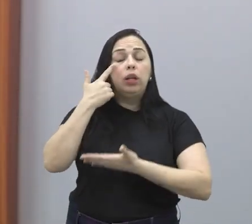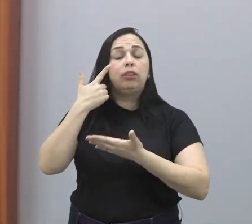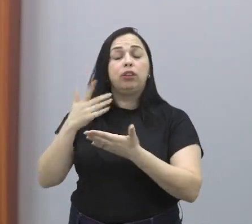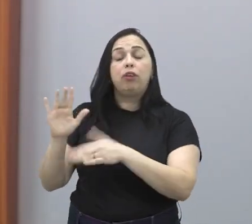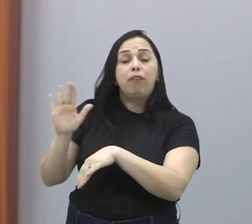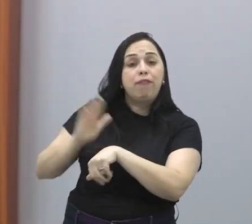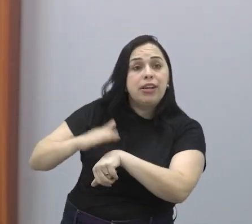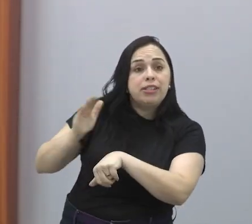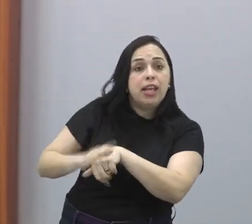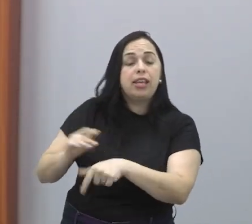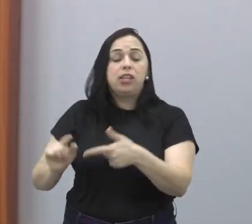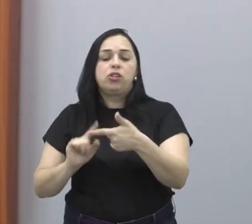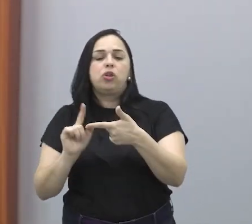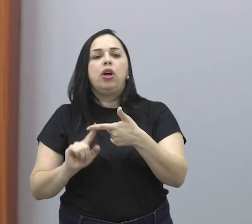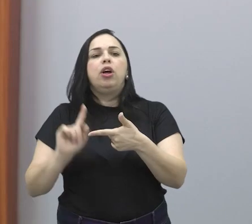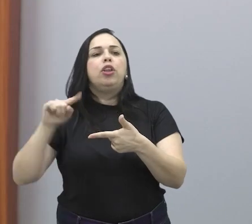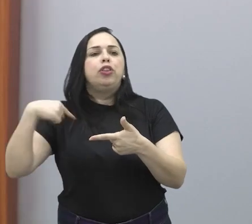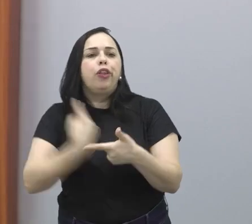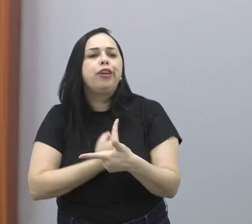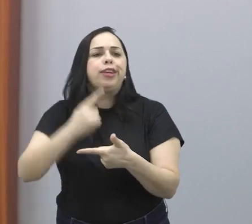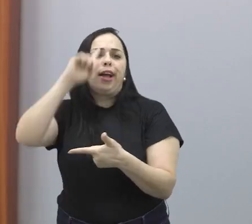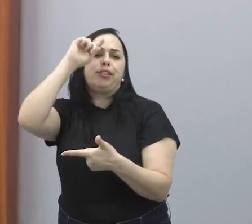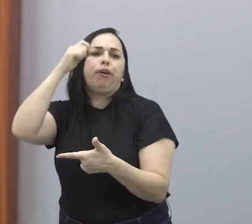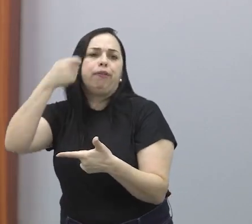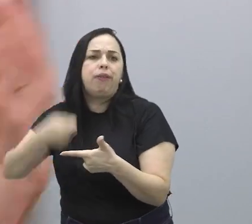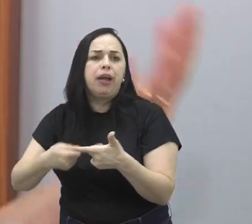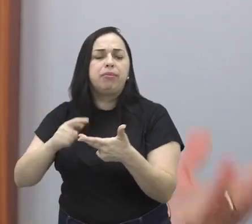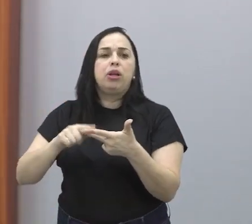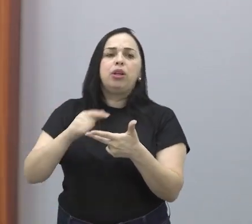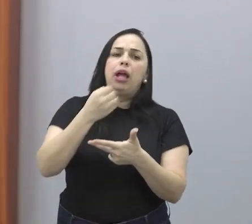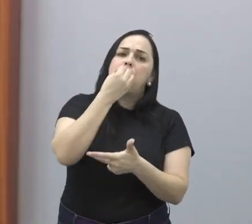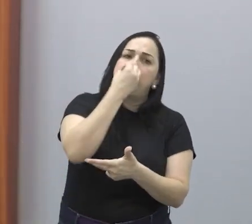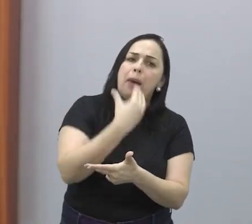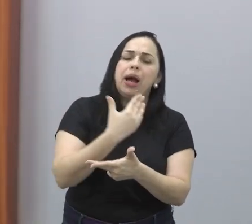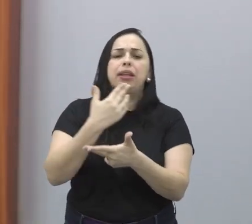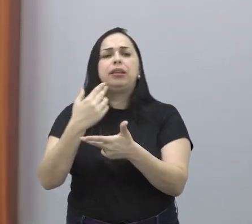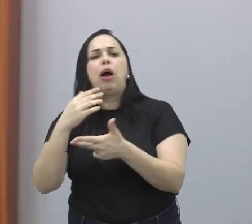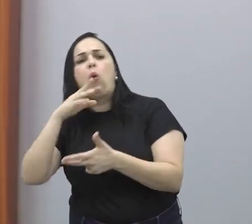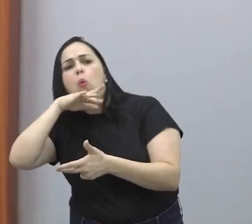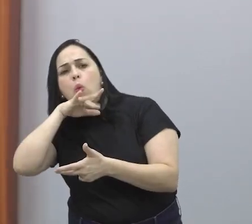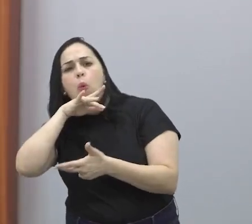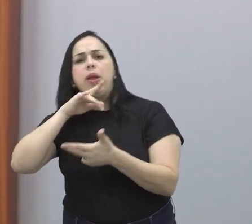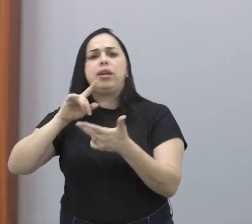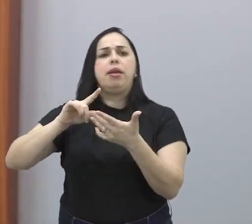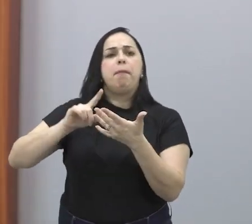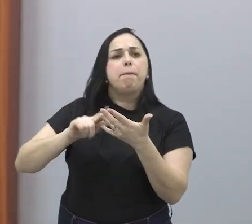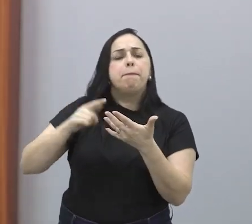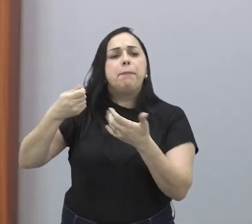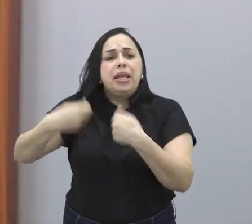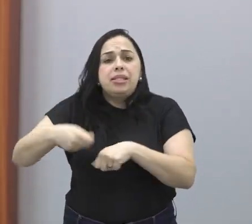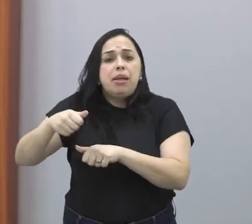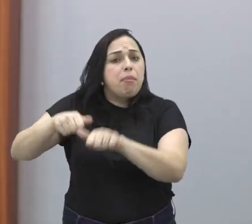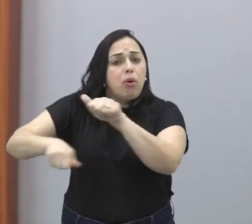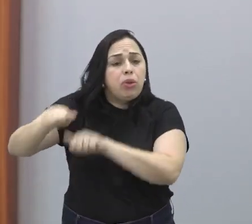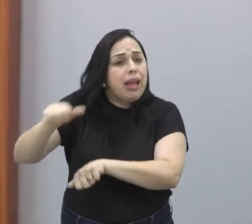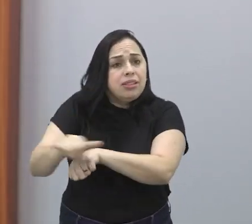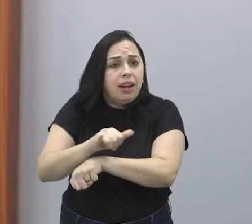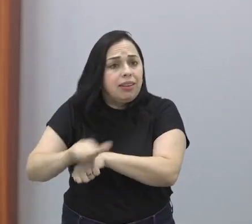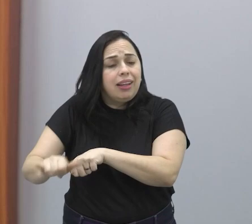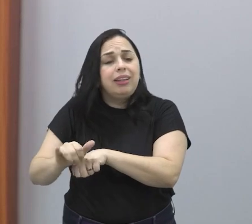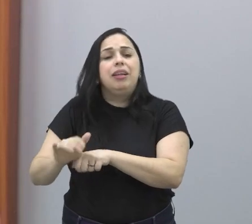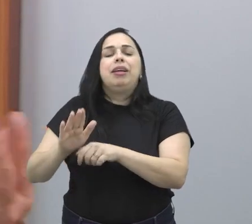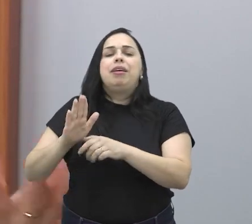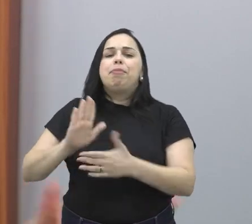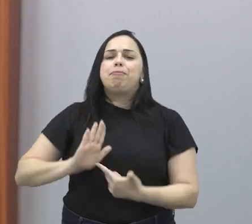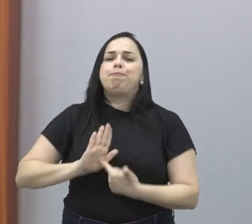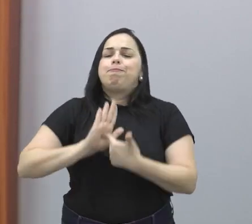esse caminho, a empresa tem essa tomada de decisão, a gente está indo bem, a gente precisa fazer um ajuste de rota aqui. Então, quanto